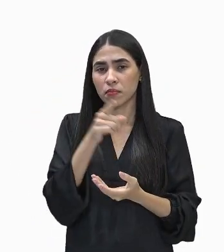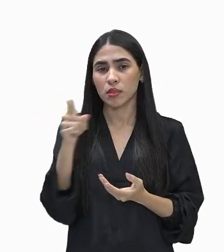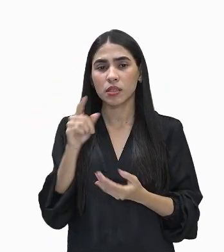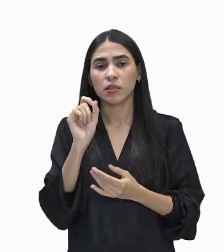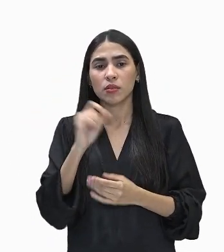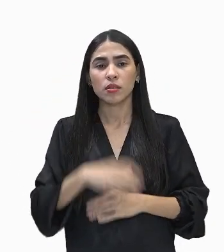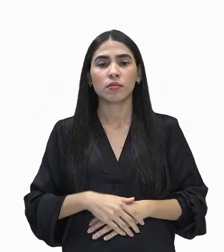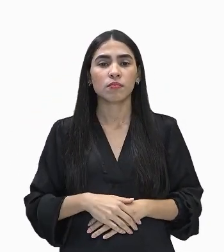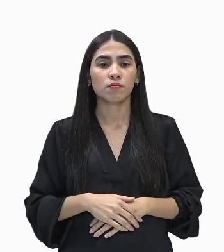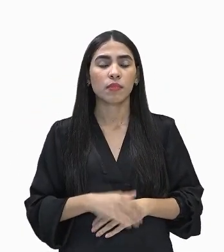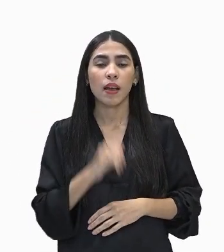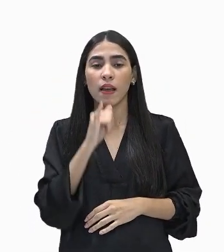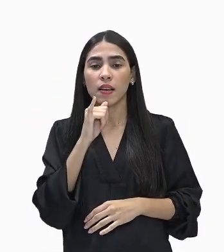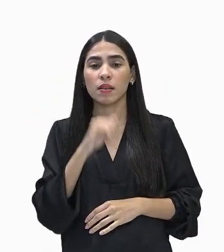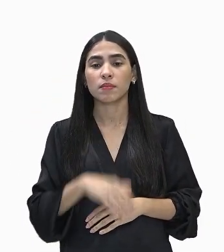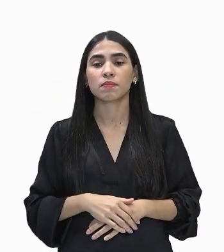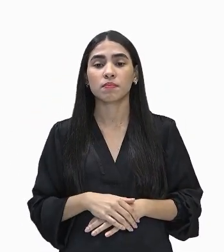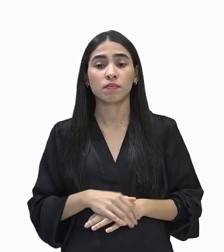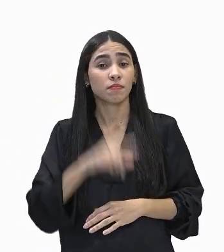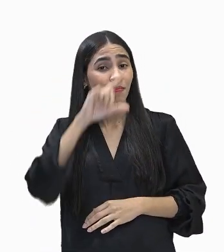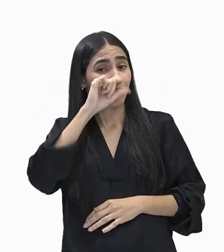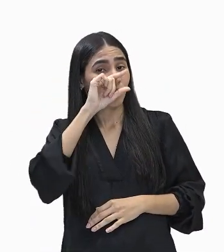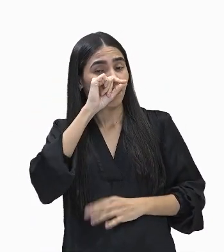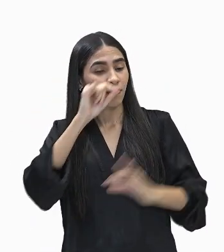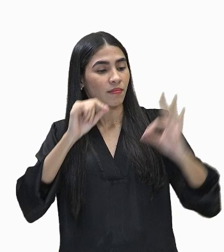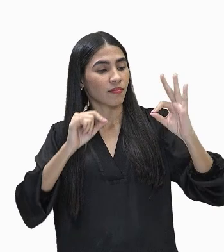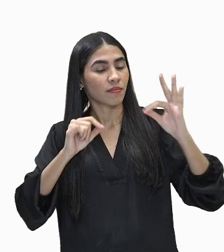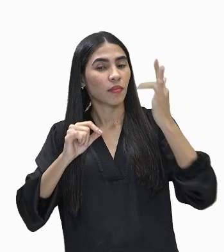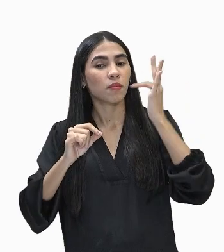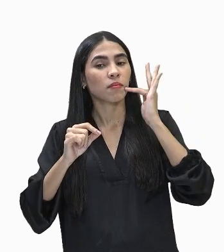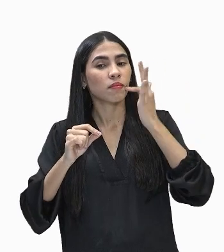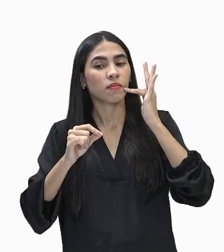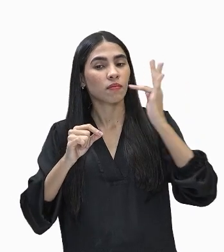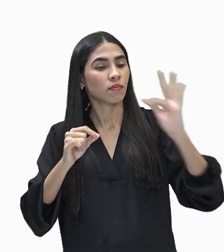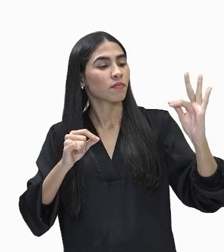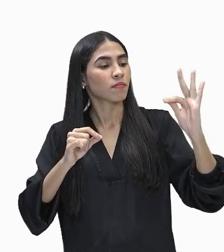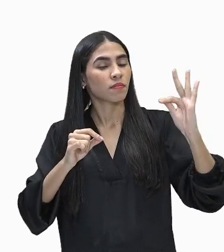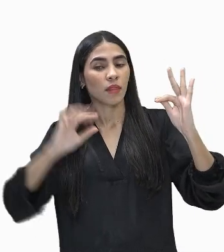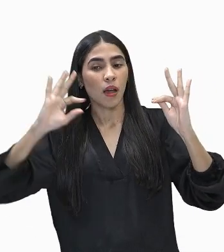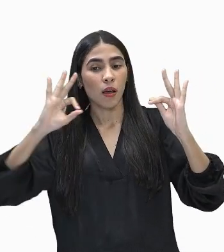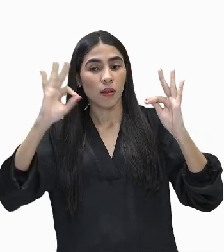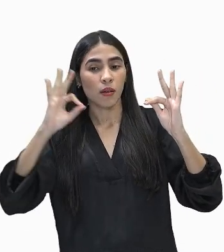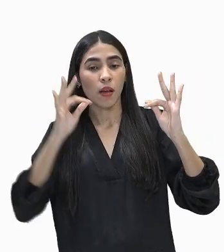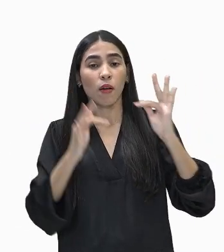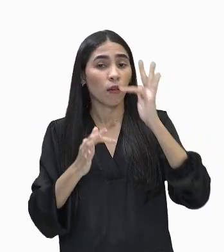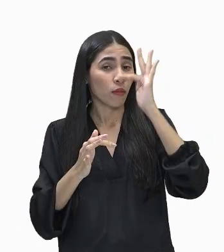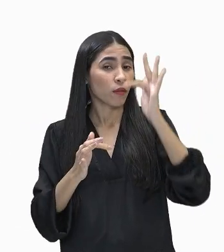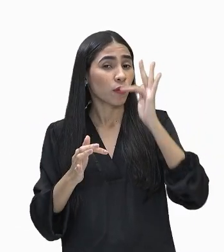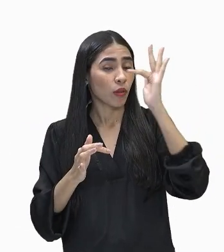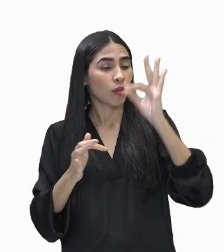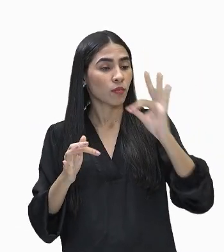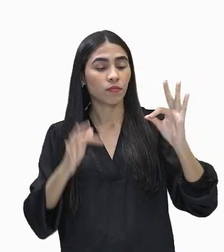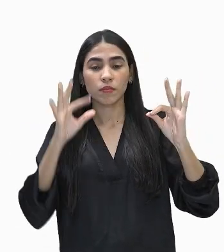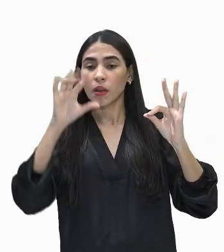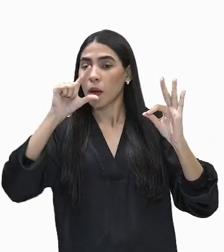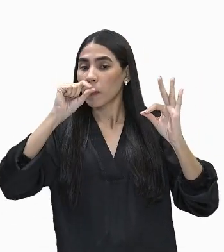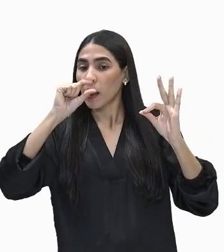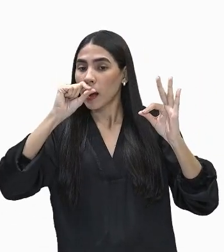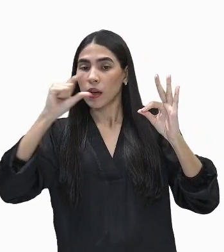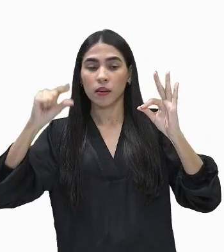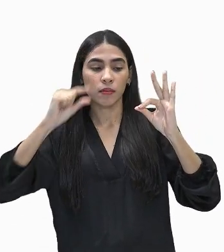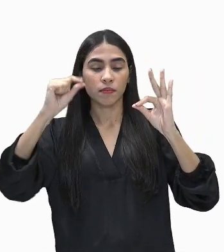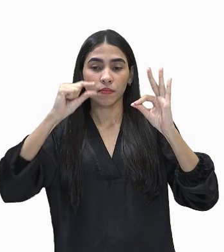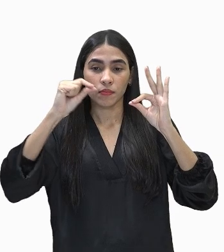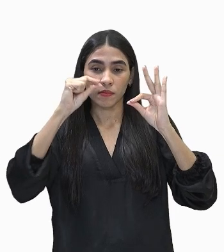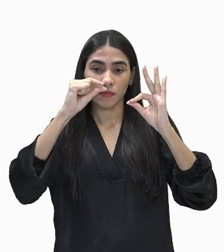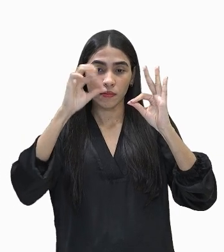aí seja o beija-flor. Quem não viu o beija-flor, olha o nome aí, beijando uma flor, né? Inclusive,